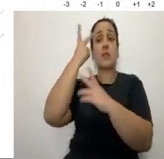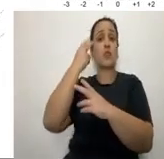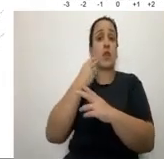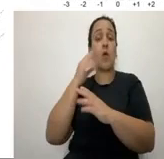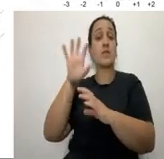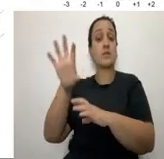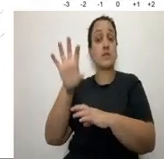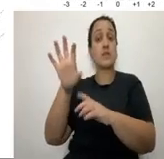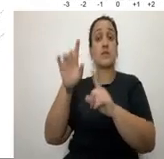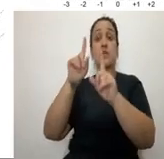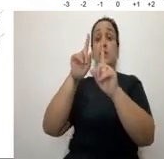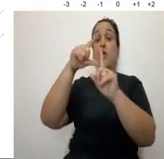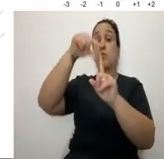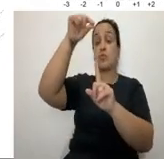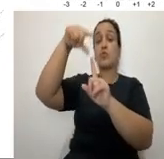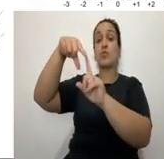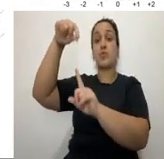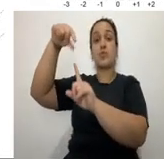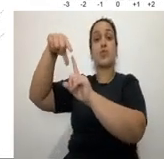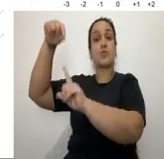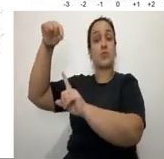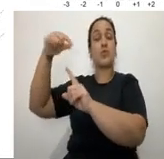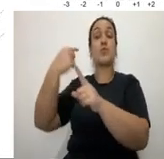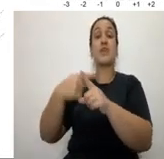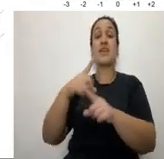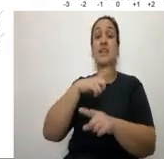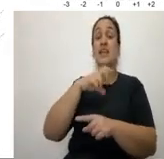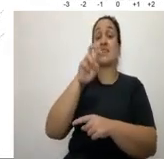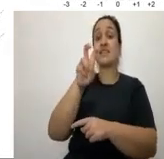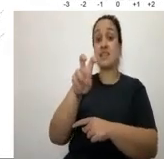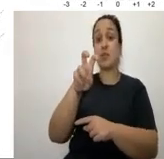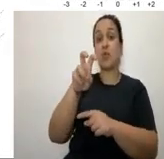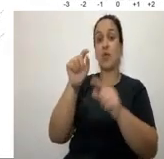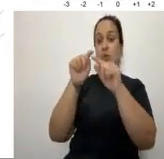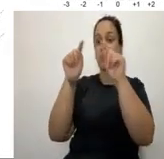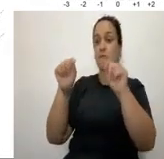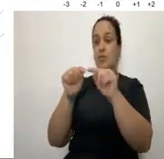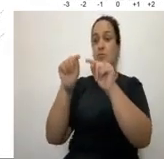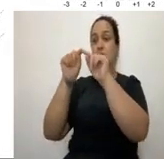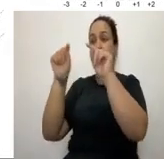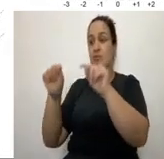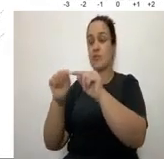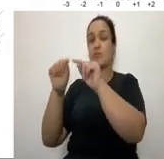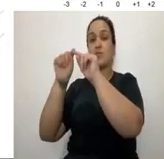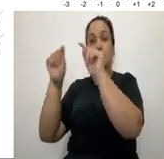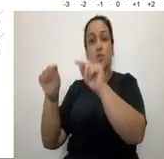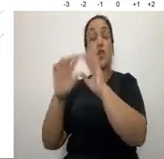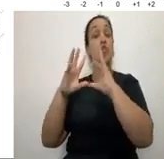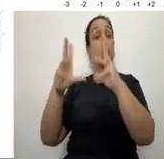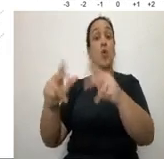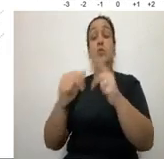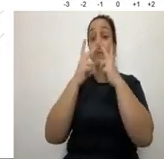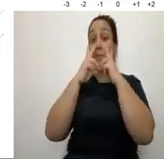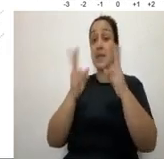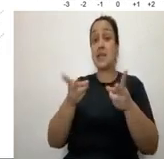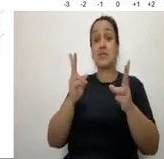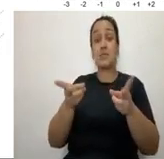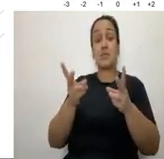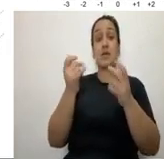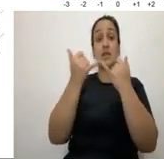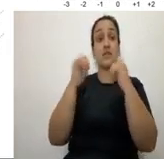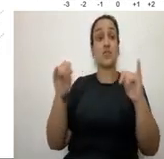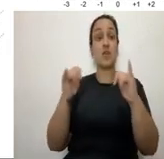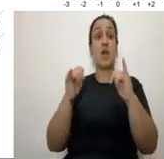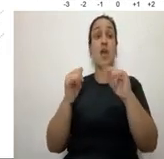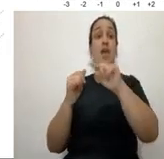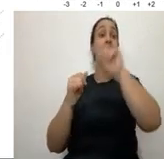ele naturalmente é assim. Porque esse estado é de menor energia. Ó, eu tenho 5 orbitais agora degenerados, realmente todos